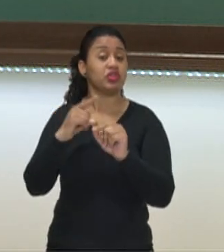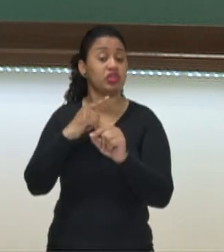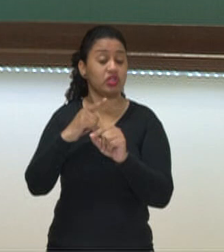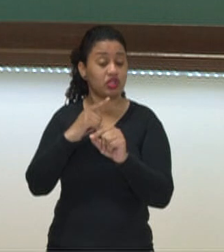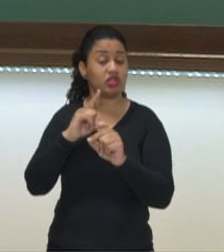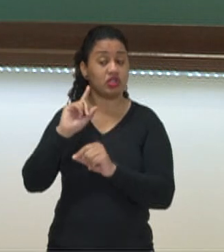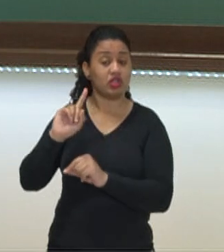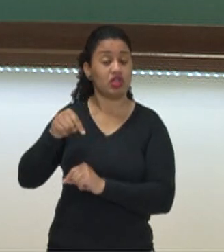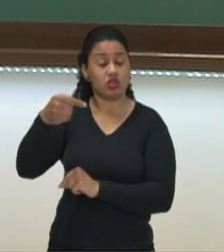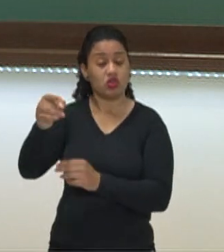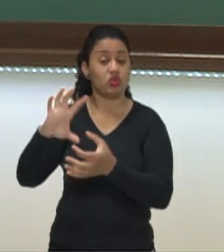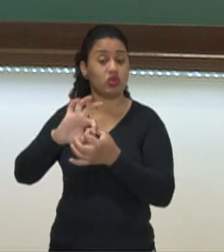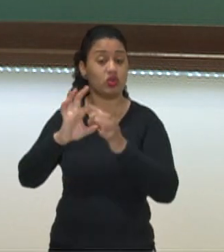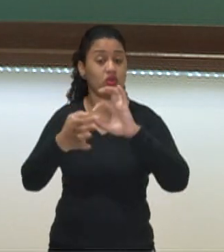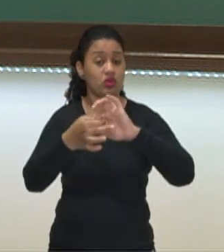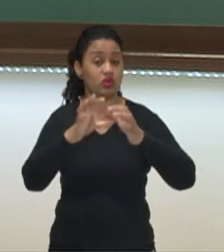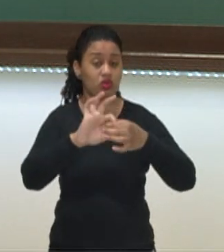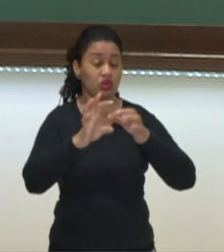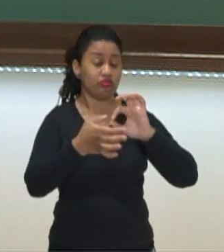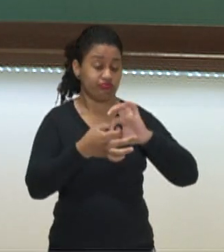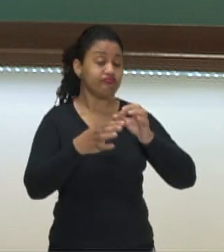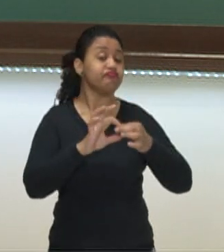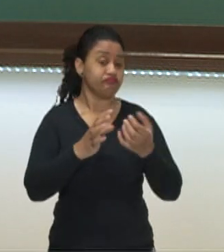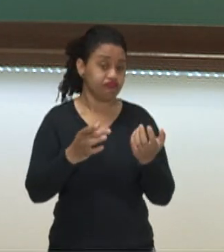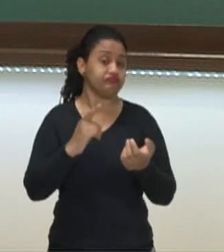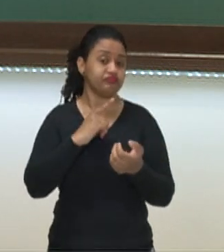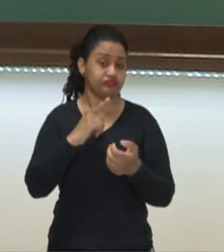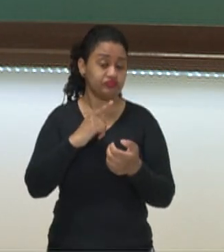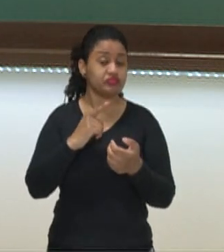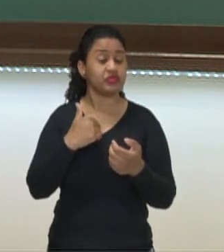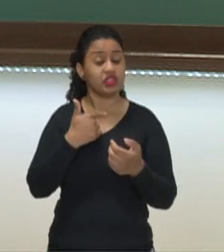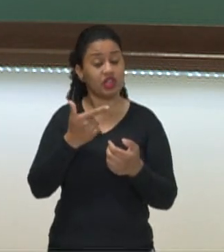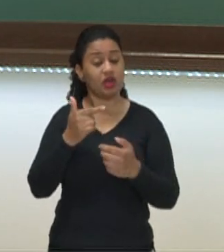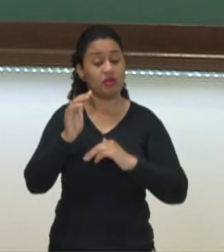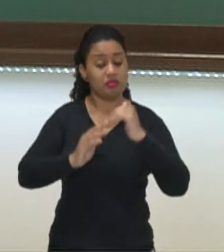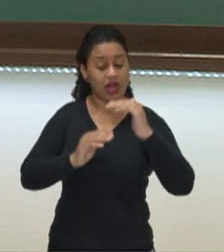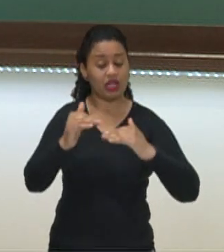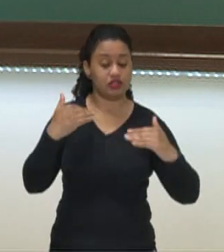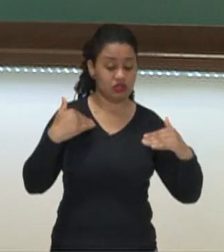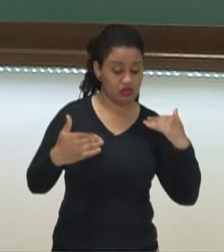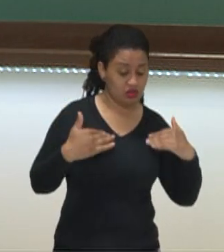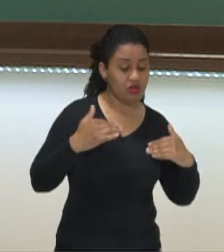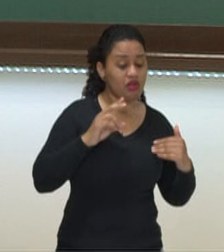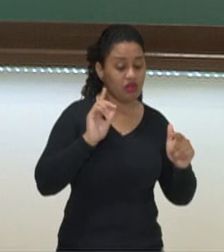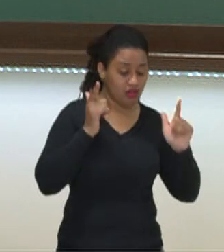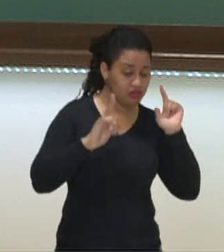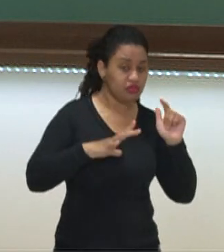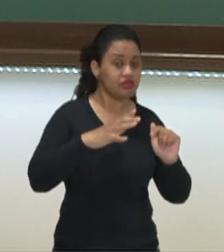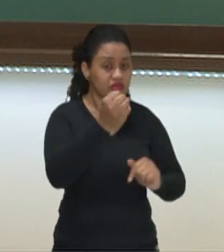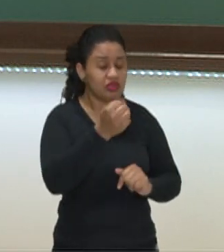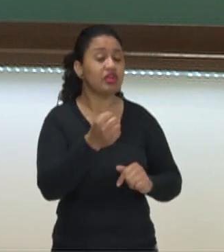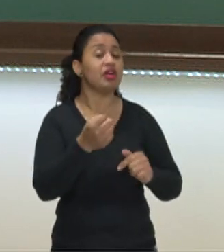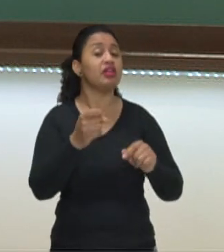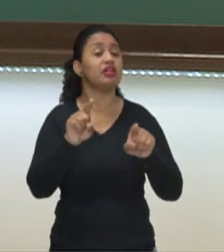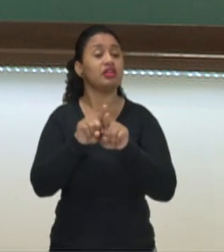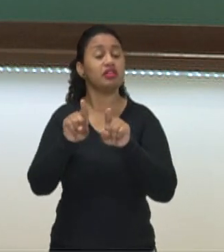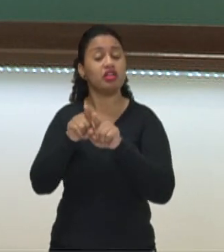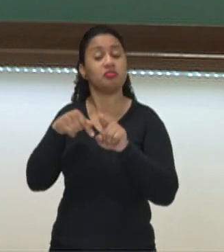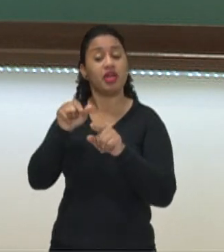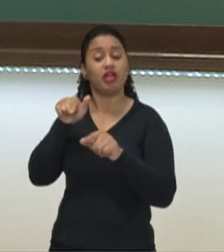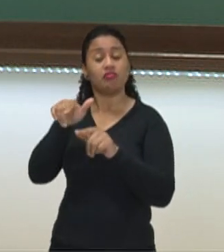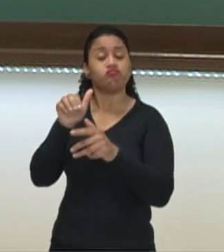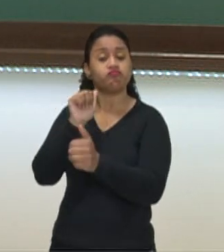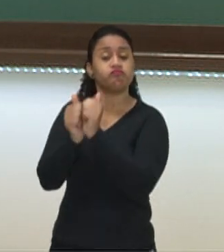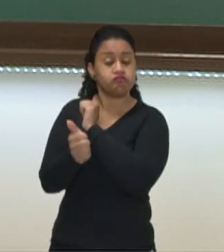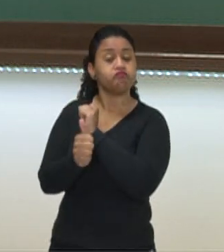nos próximos Jogos Olímpicos, agora em Tóquio. Então, eles, além de práticas corporais de aventura, entram nessa classificação de esportes